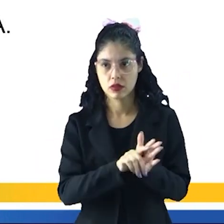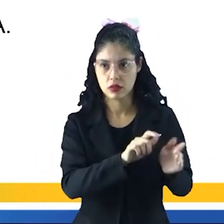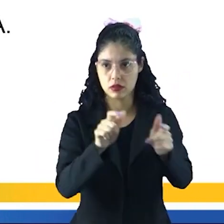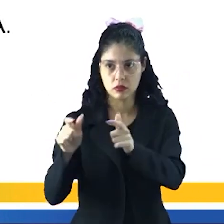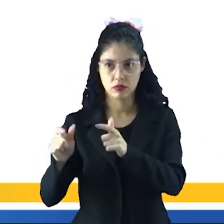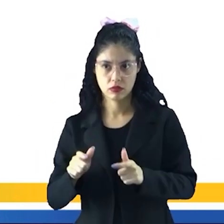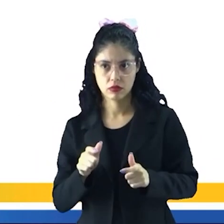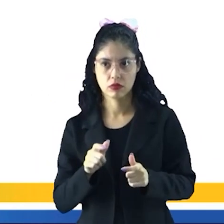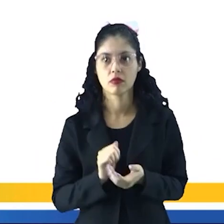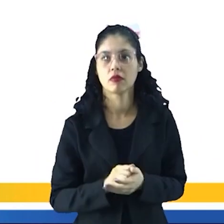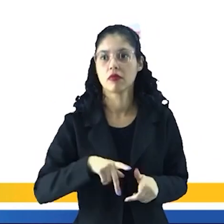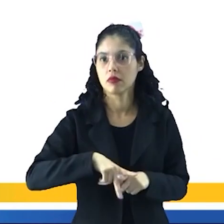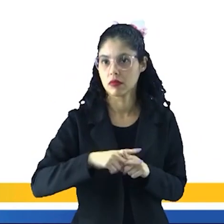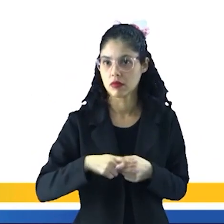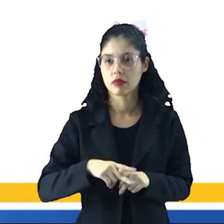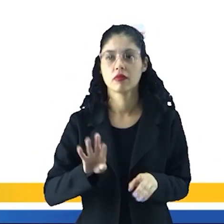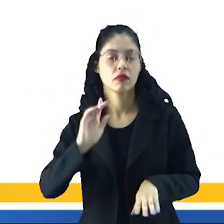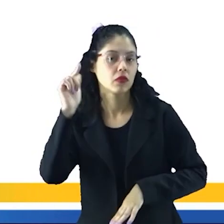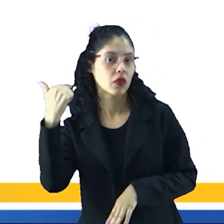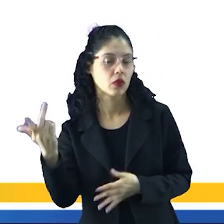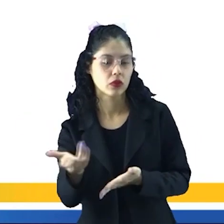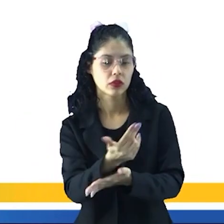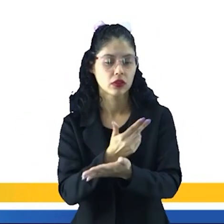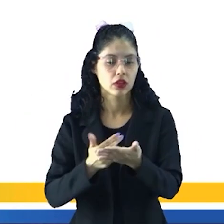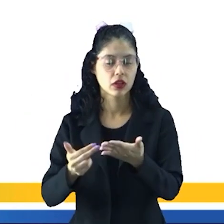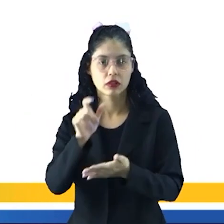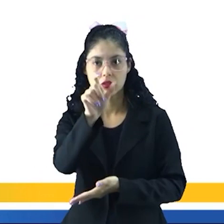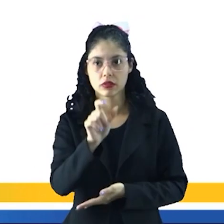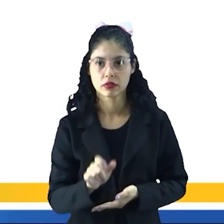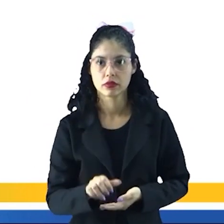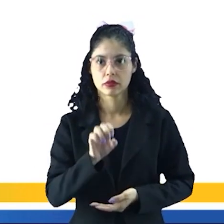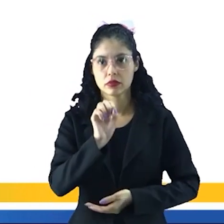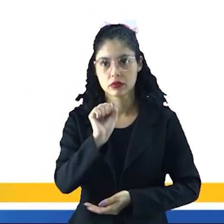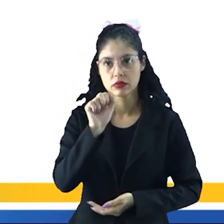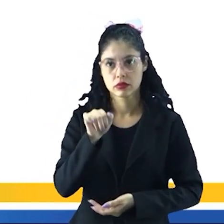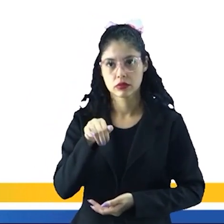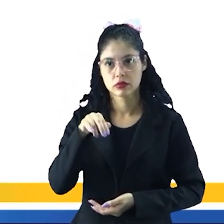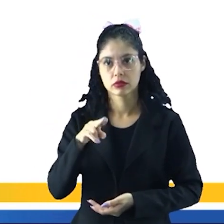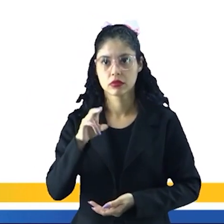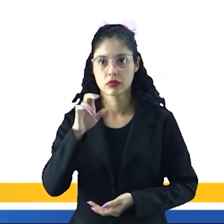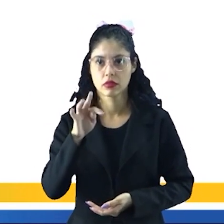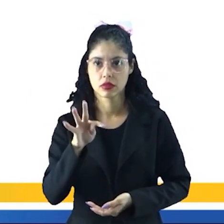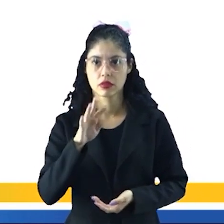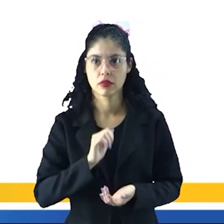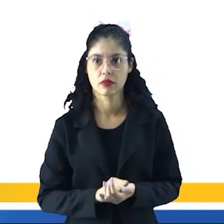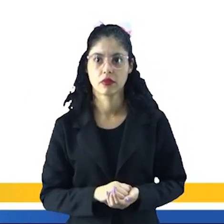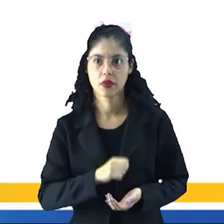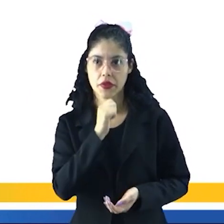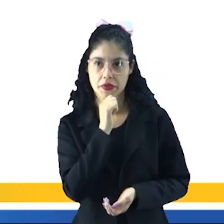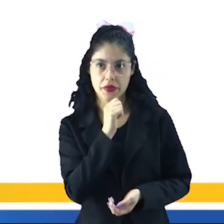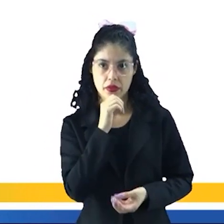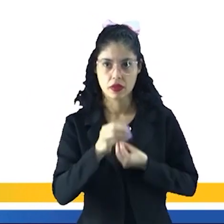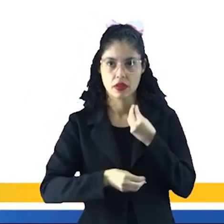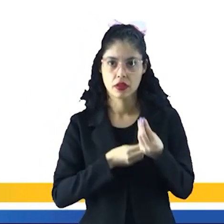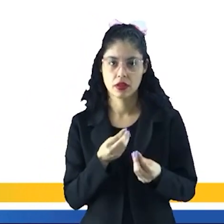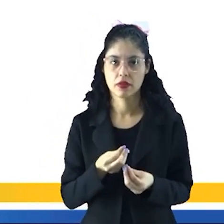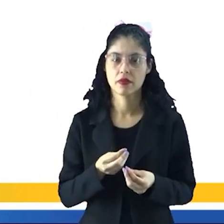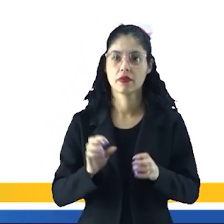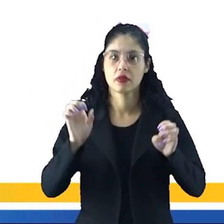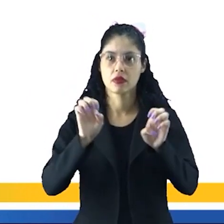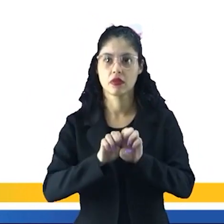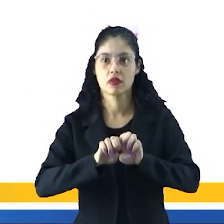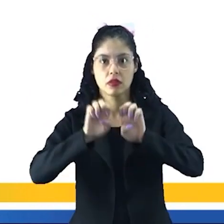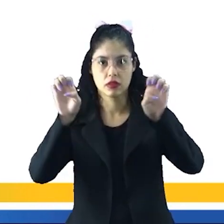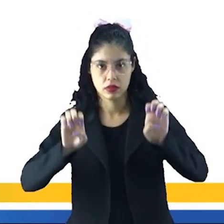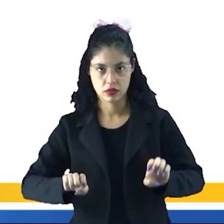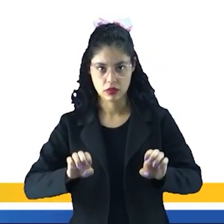é instalação. Tem outro artista aqui, vamos lá, Sancler Semi. Ele vai trabalhar com esculturas, e